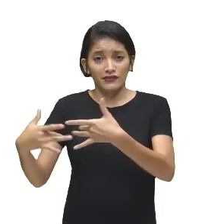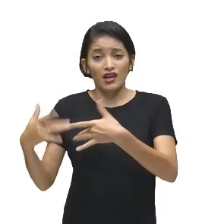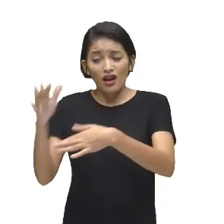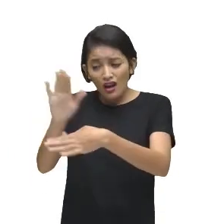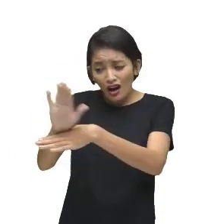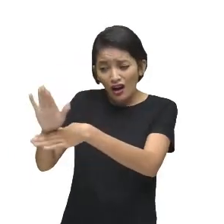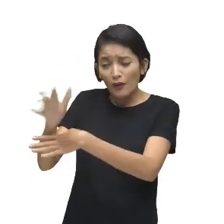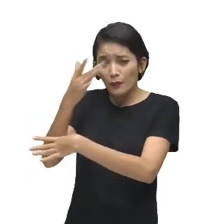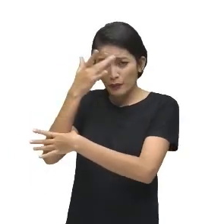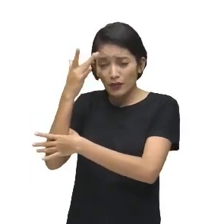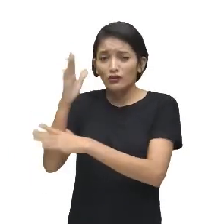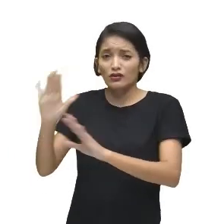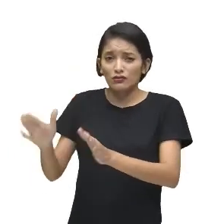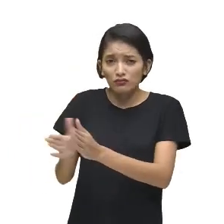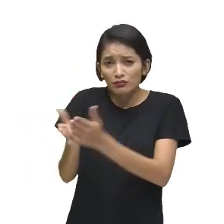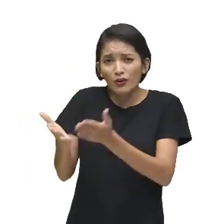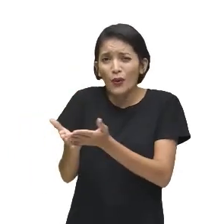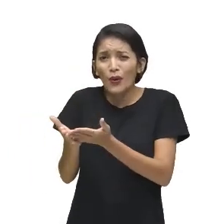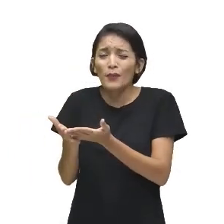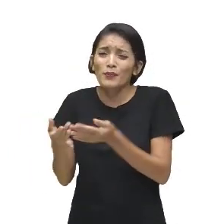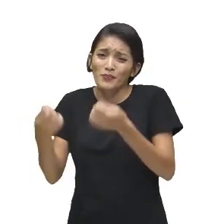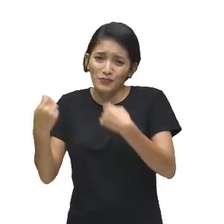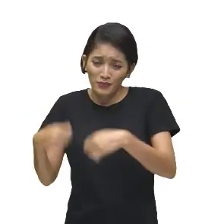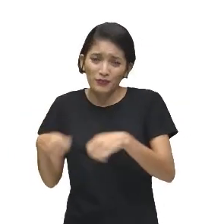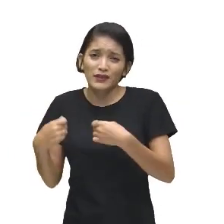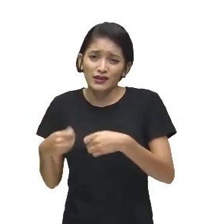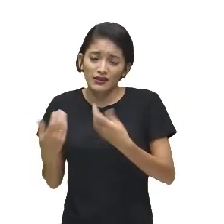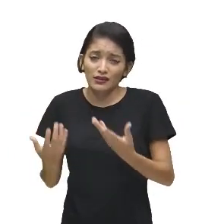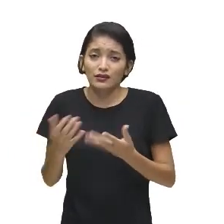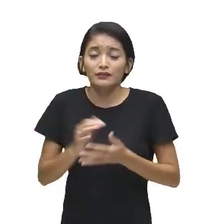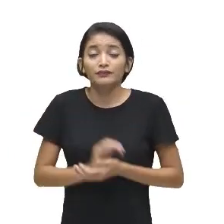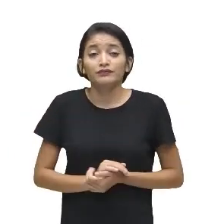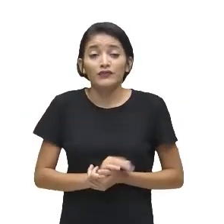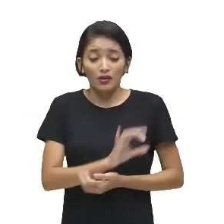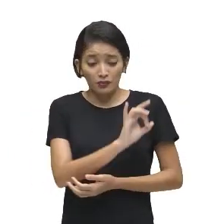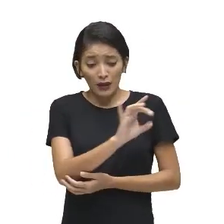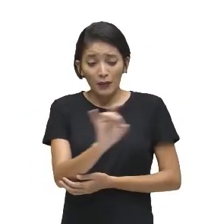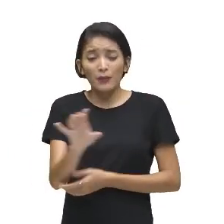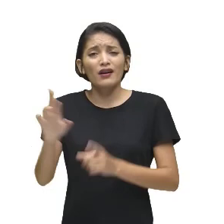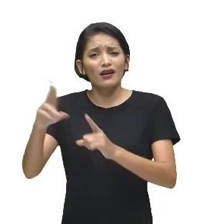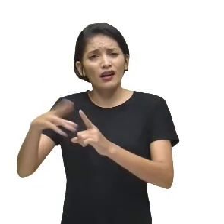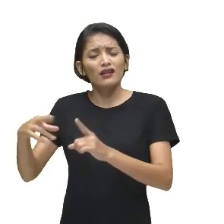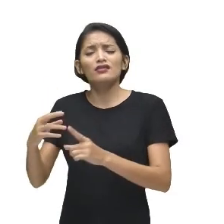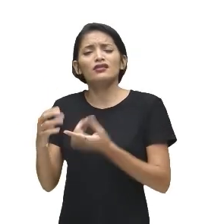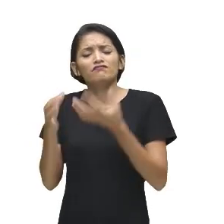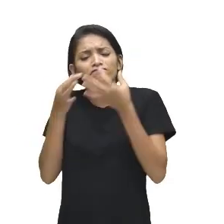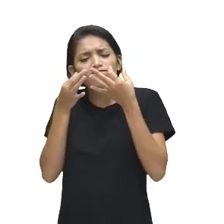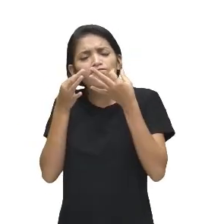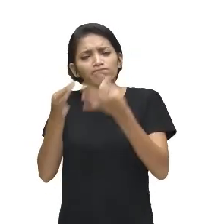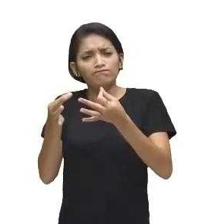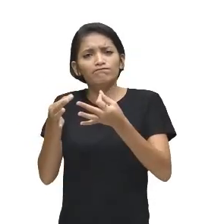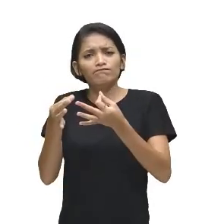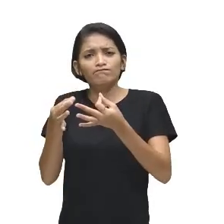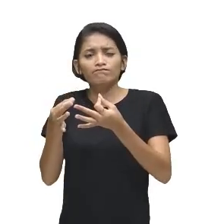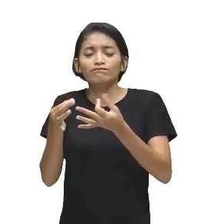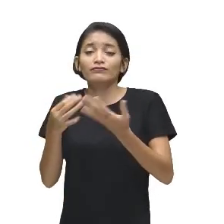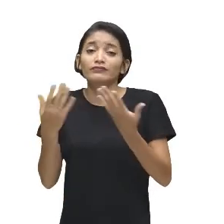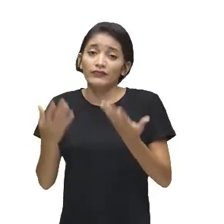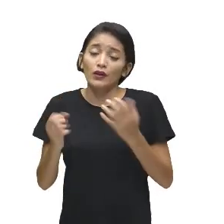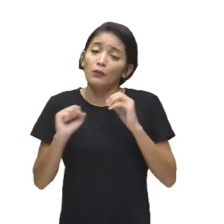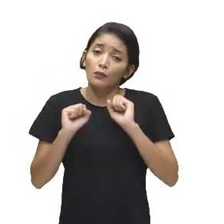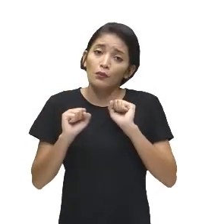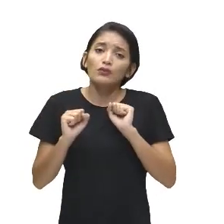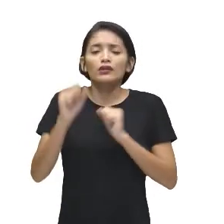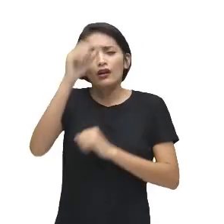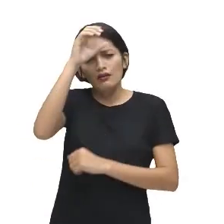pobres, pessoas mais assim necessitadas. Então, cada religião tem algo que pode te chamar a atenção, e que isso deve ser acolhido com